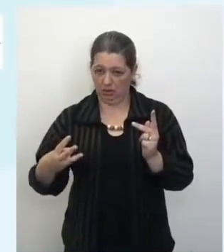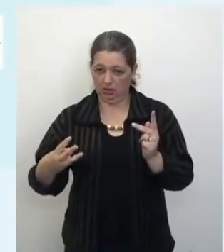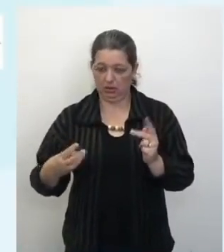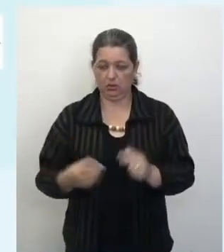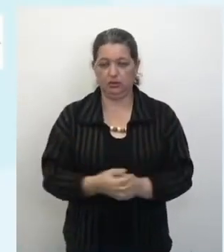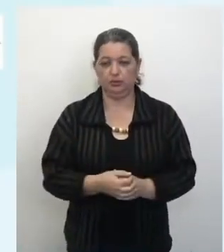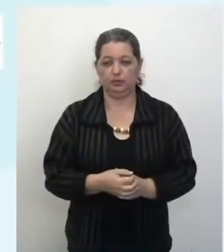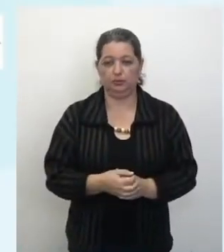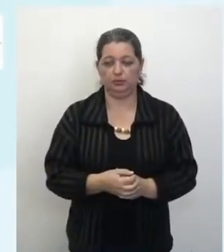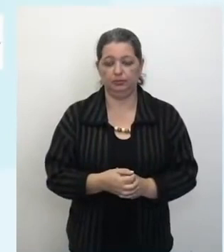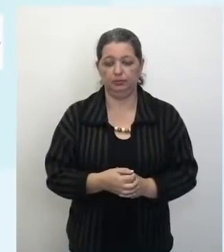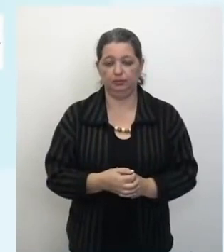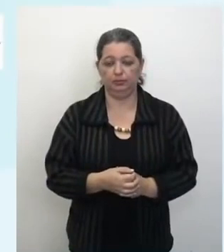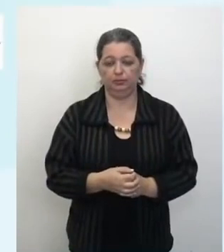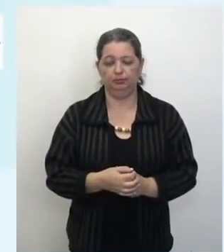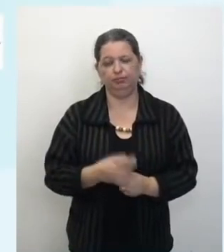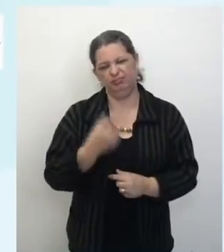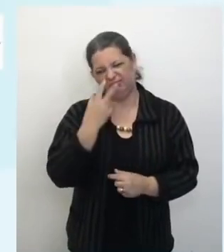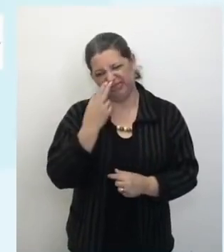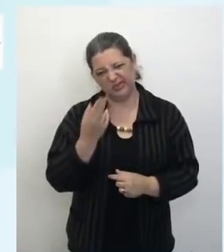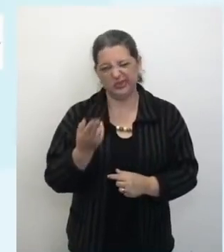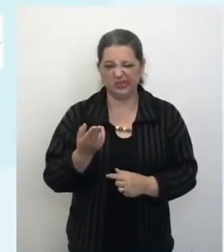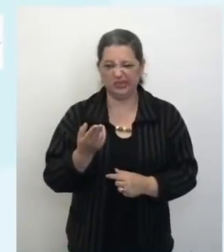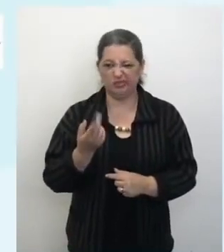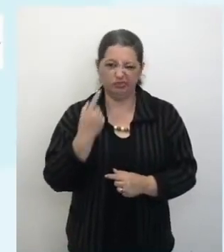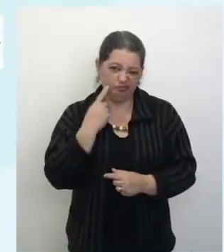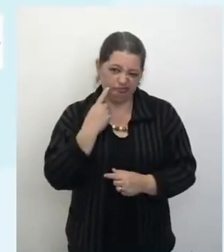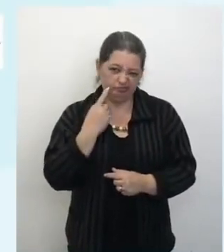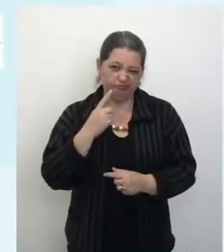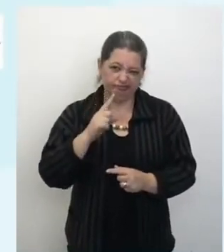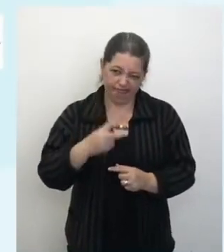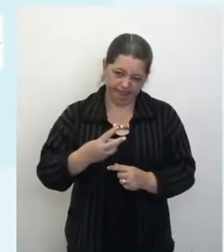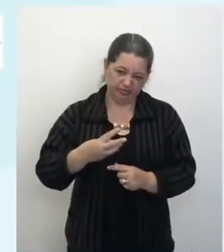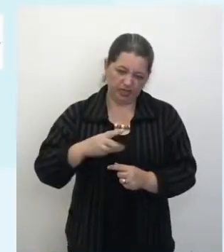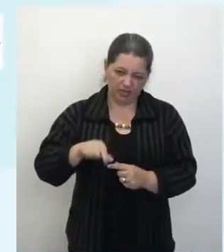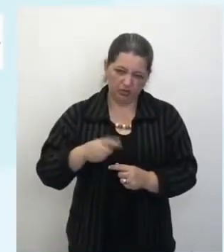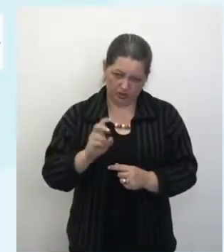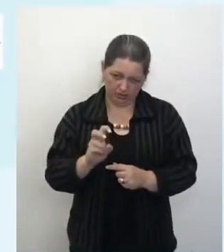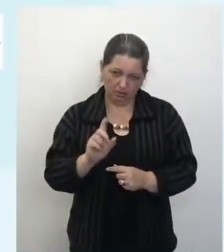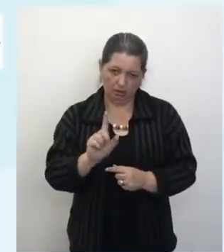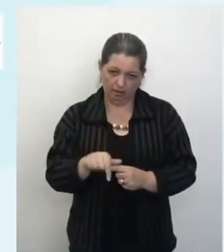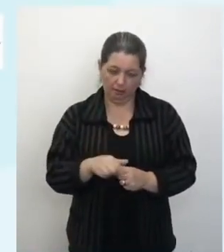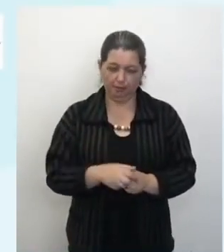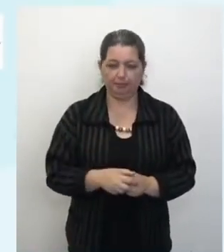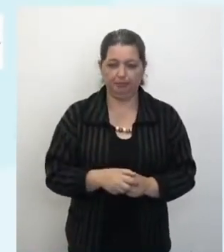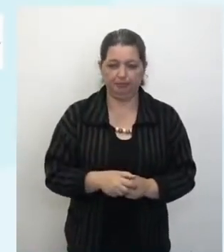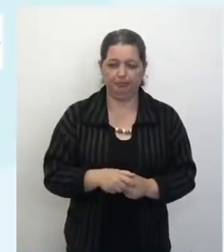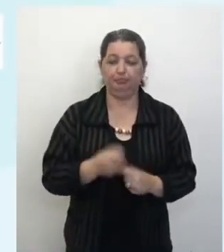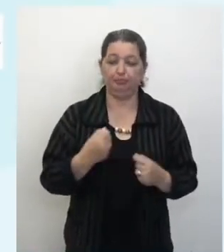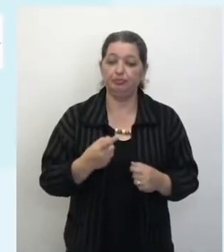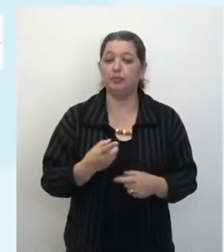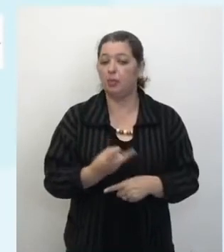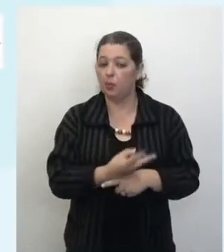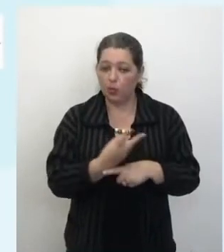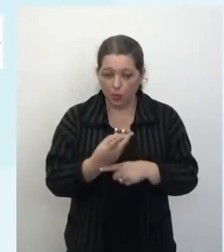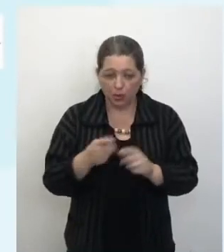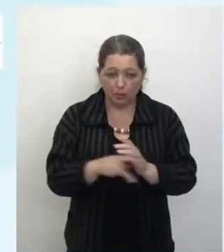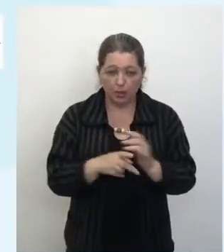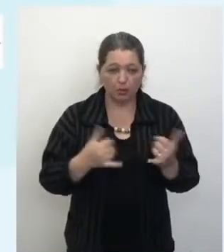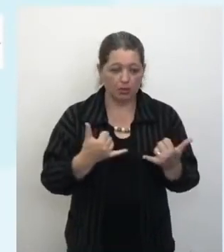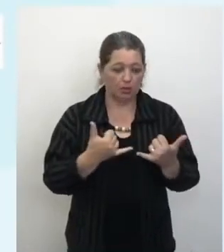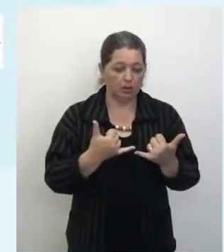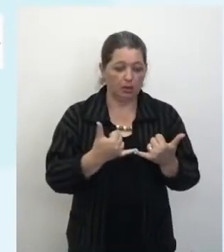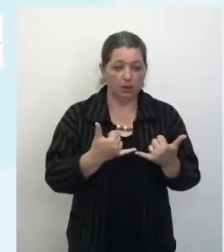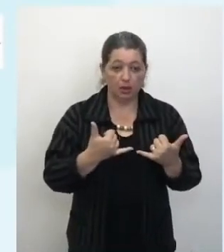3,501102303. Olha, eu acho que esse, bom, 3,5, né? É. Então eu quero que você procure nessa reta numérica que eu coloquei aí,